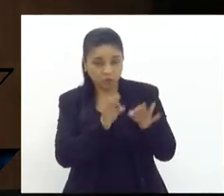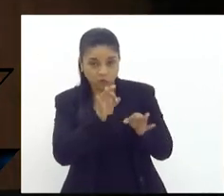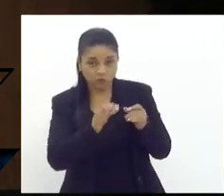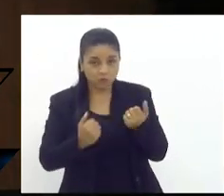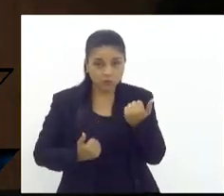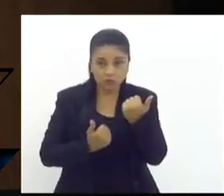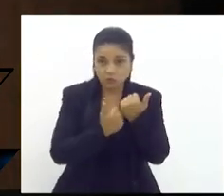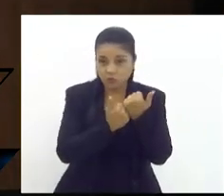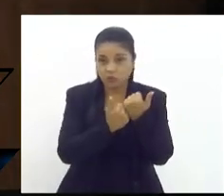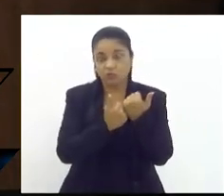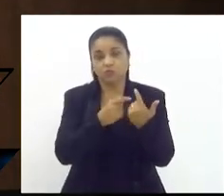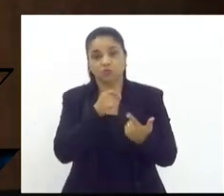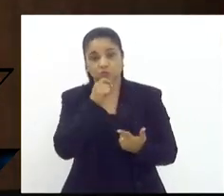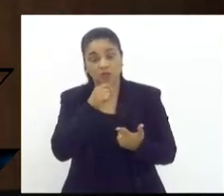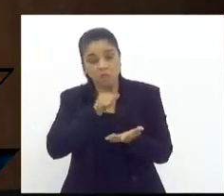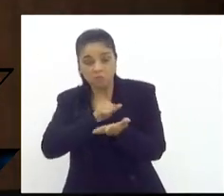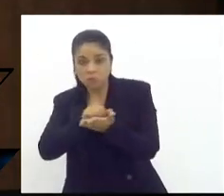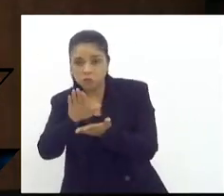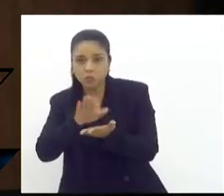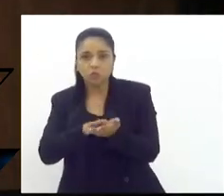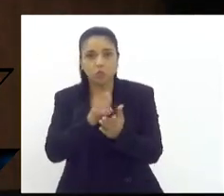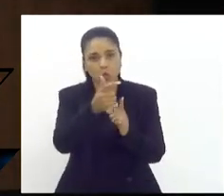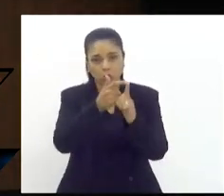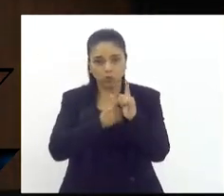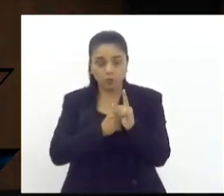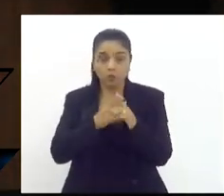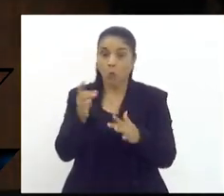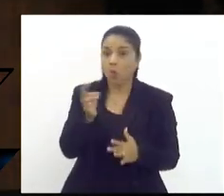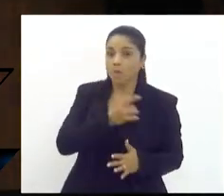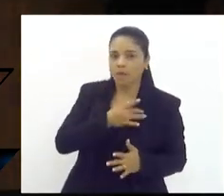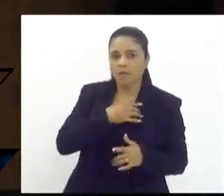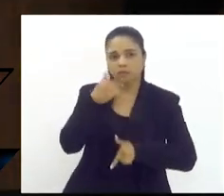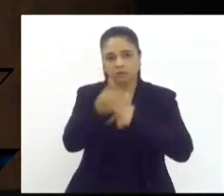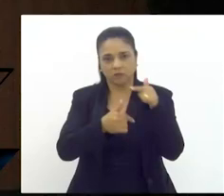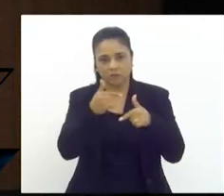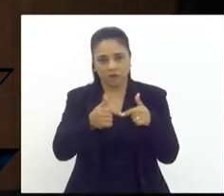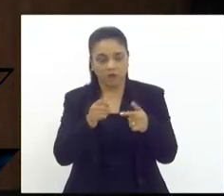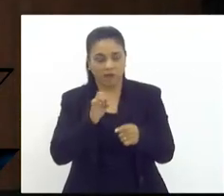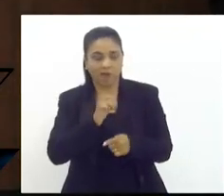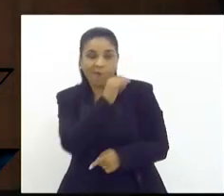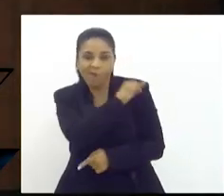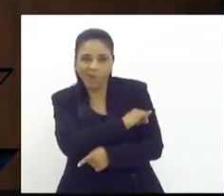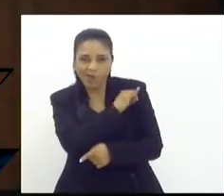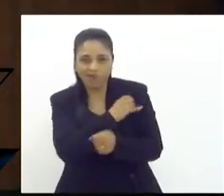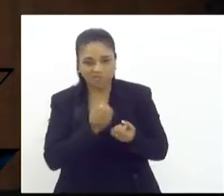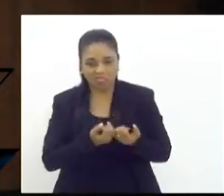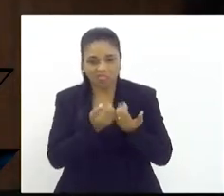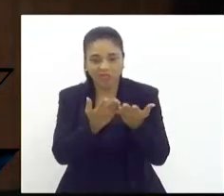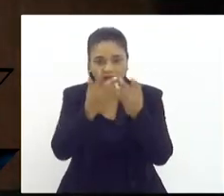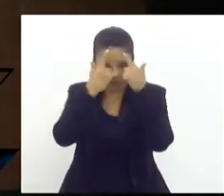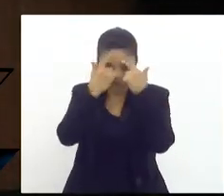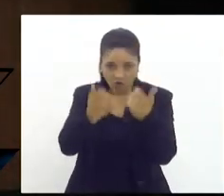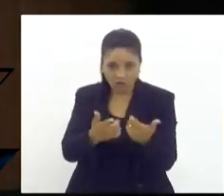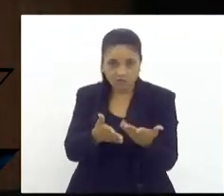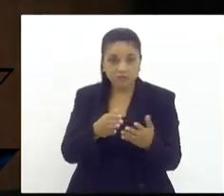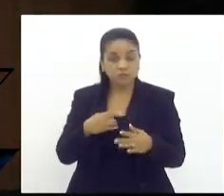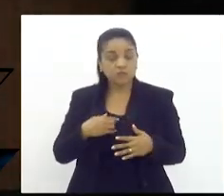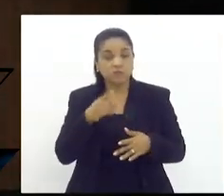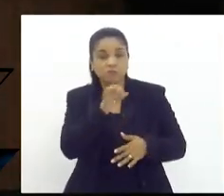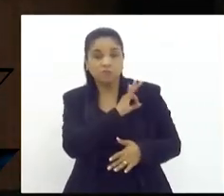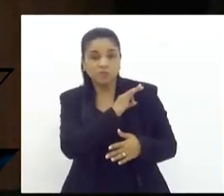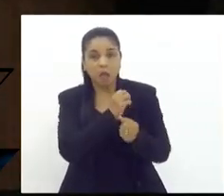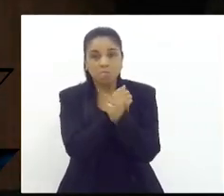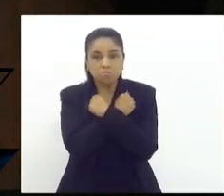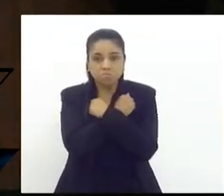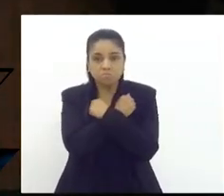policiais que estão expulsos que estão suspensos estão com medo de trabalhar o Rio de Janeiro Está entregue a violência os policiais estão cruzando os braços porque eles